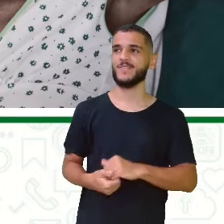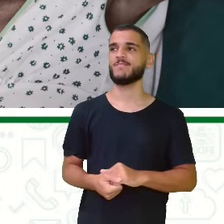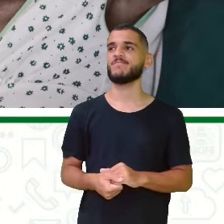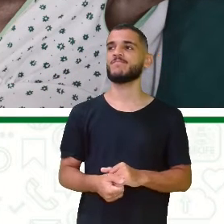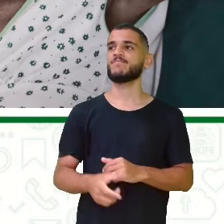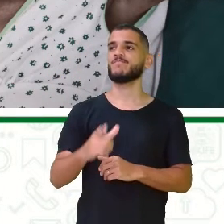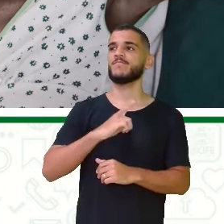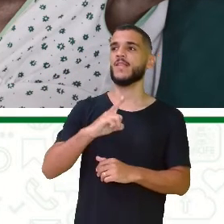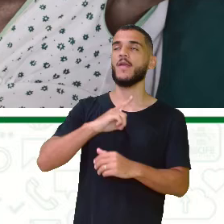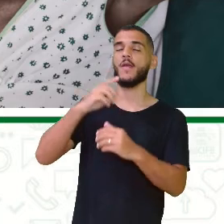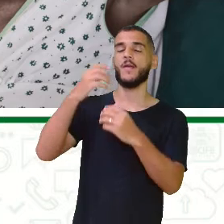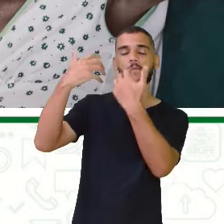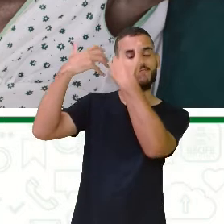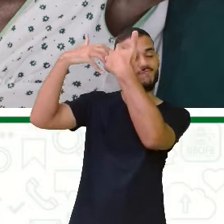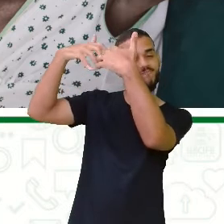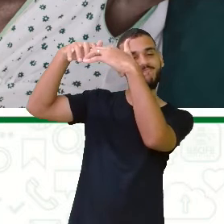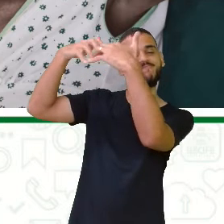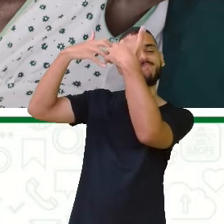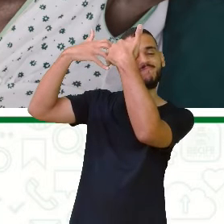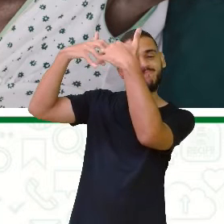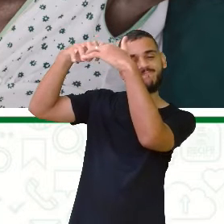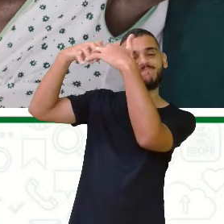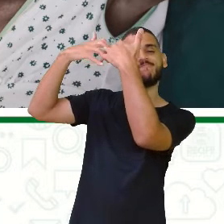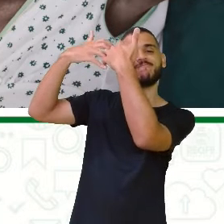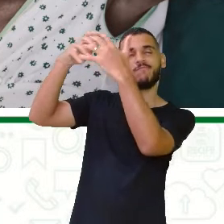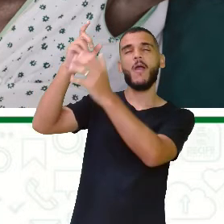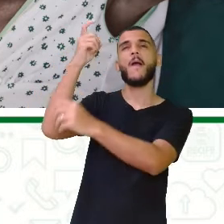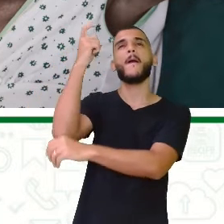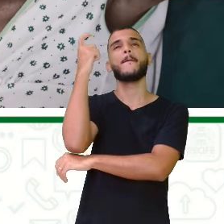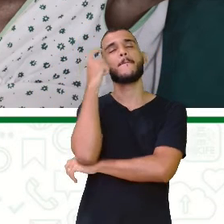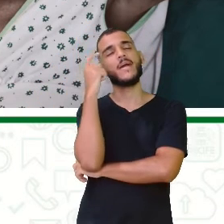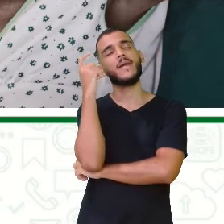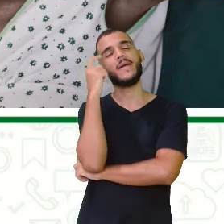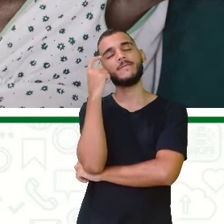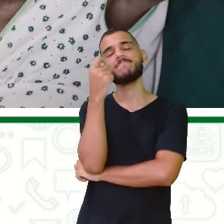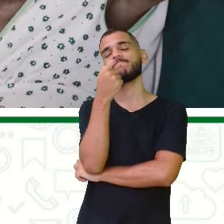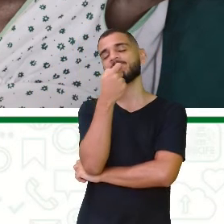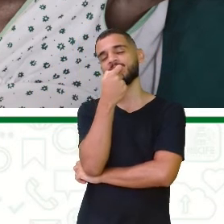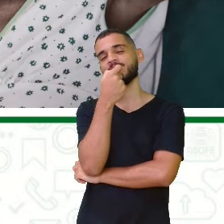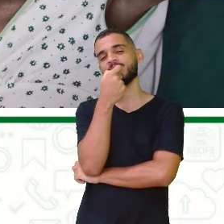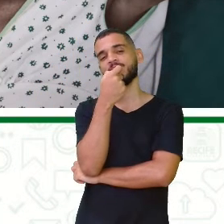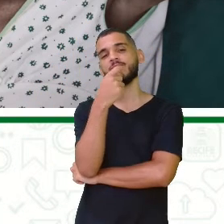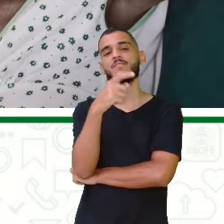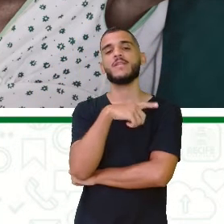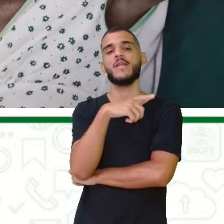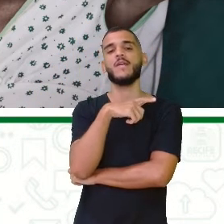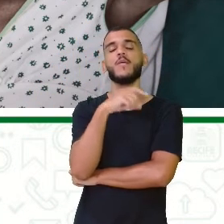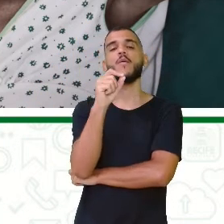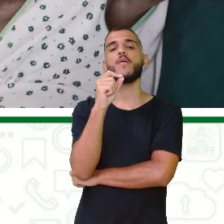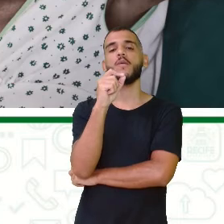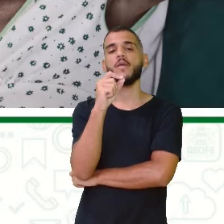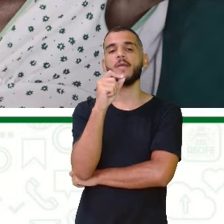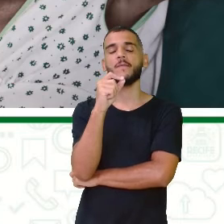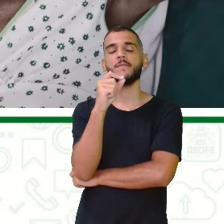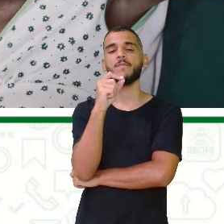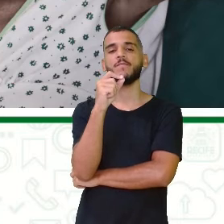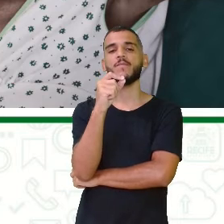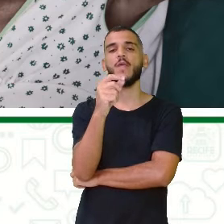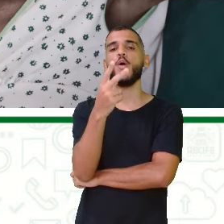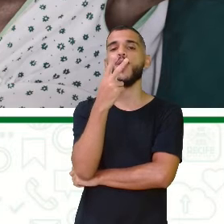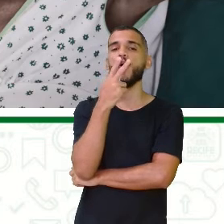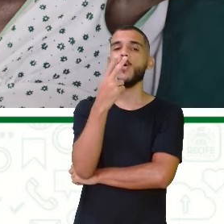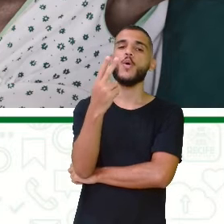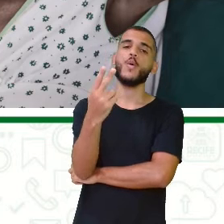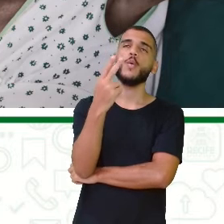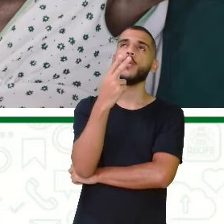a reflexão, né? Traz um pensar. Ela está ali fumando talvez o charuto